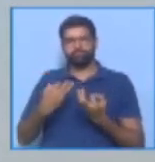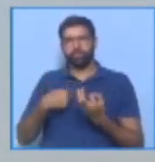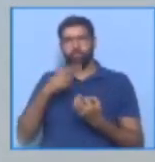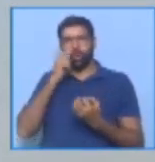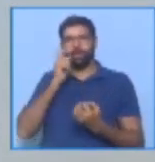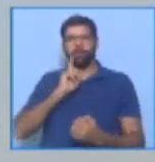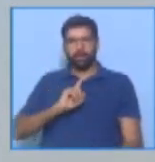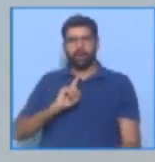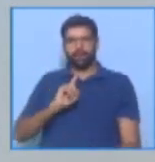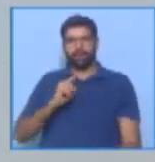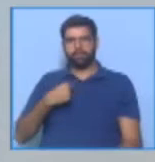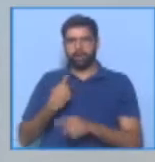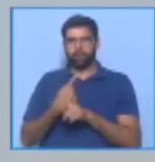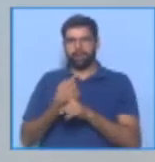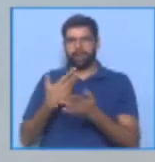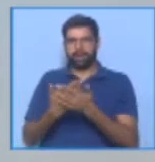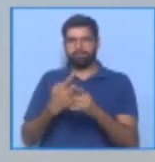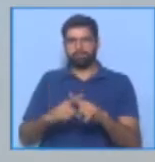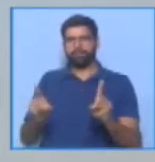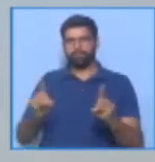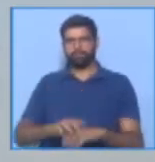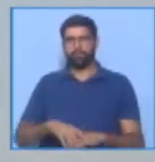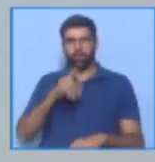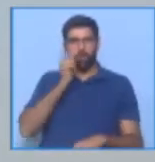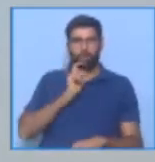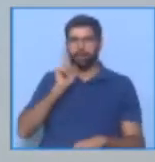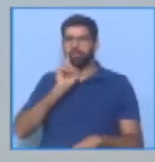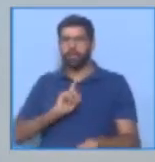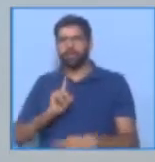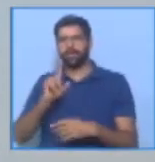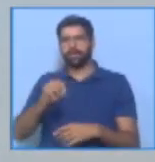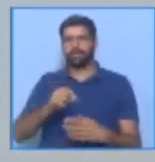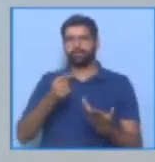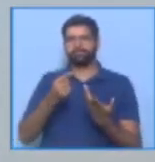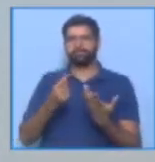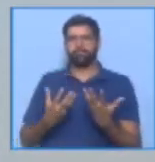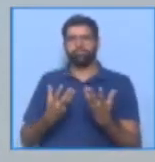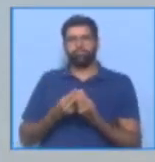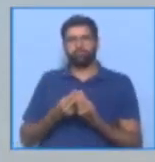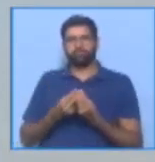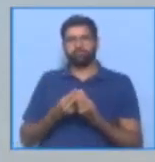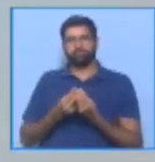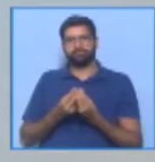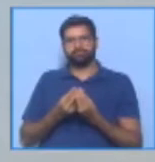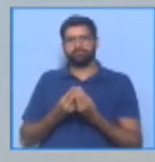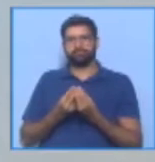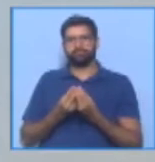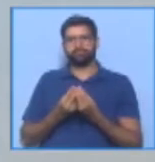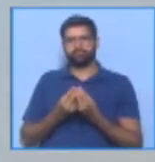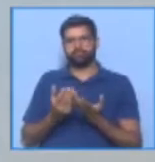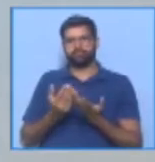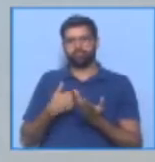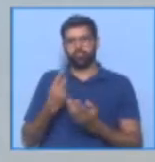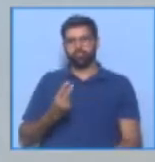do género como elemento diferenciador, não é? Homem-mulher e da complementaridade que daqui nasce